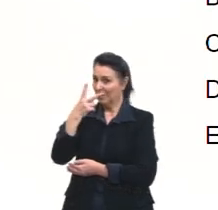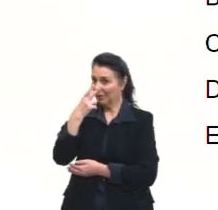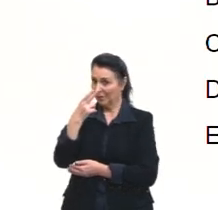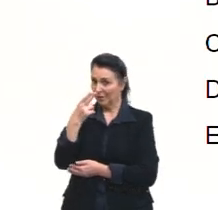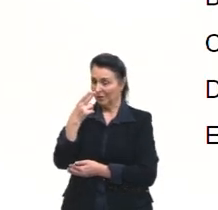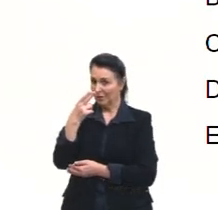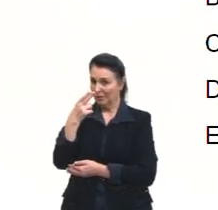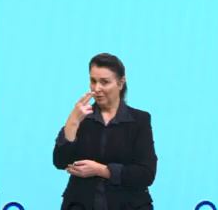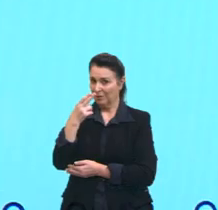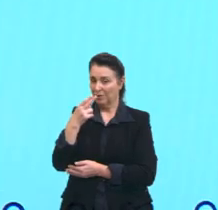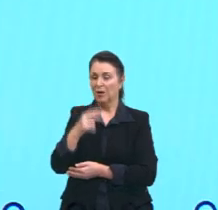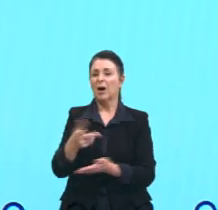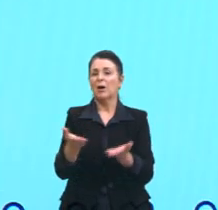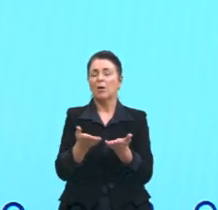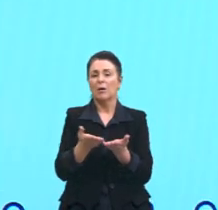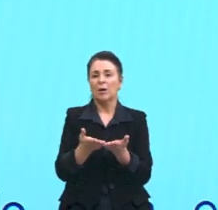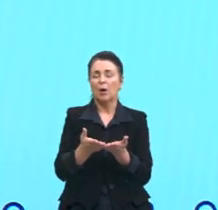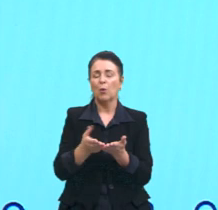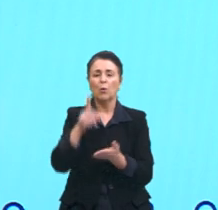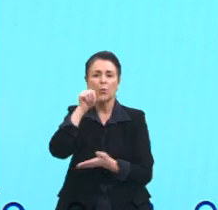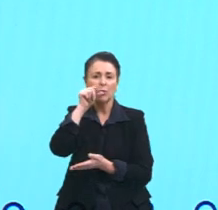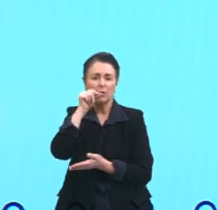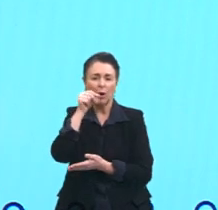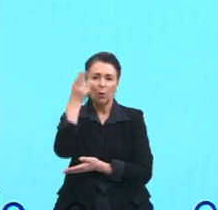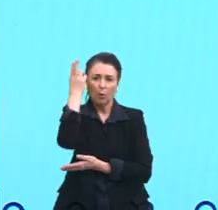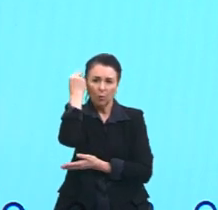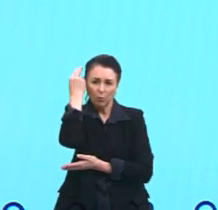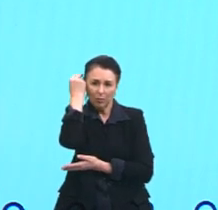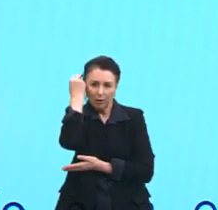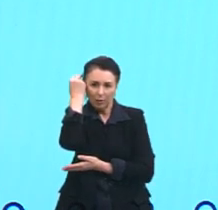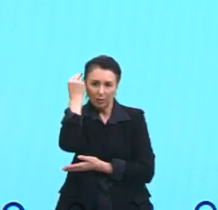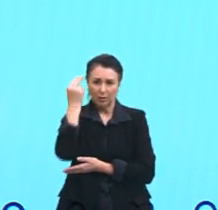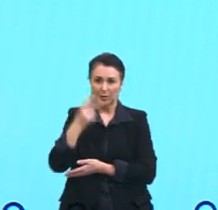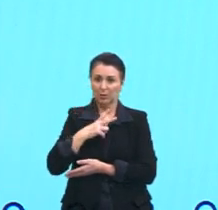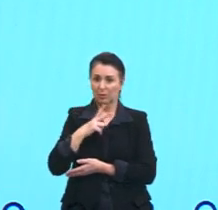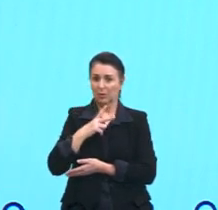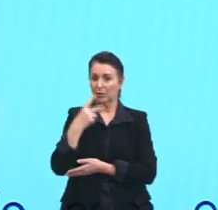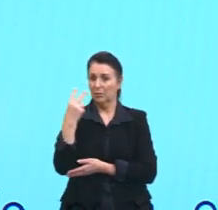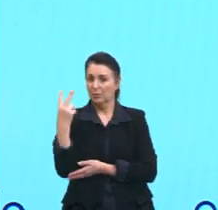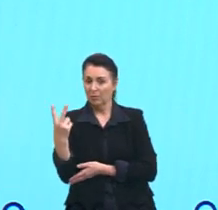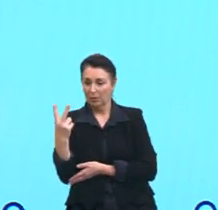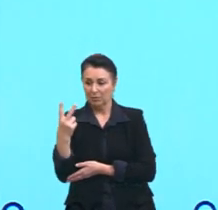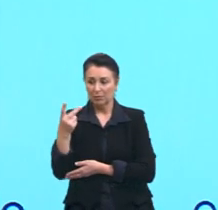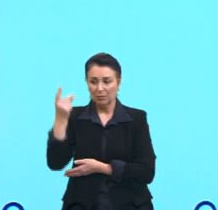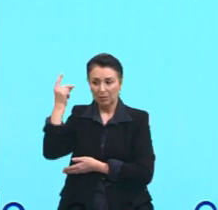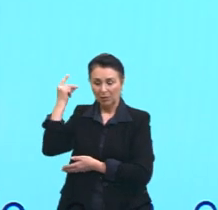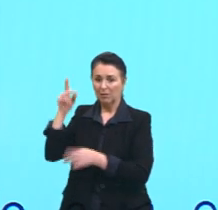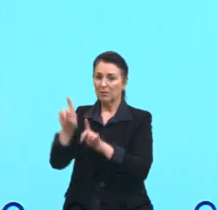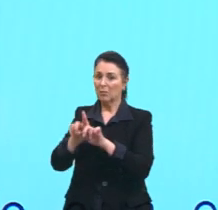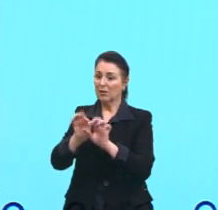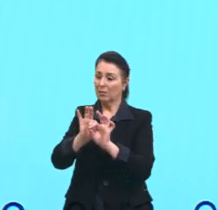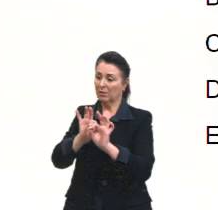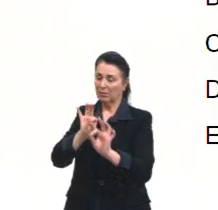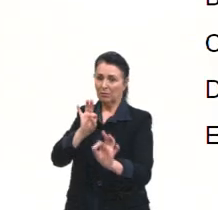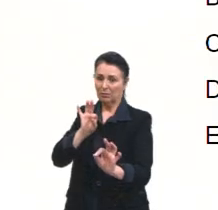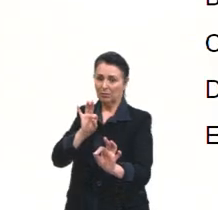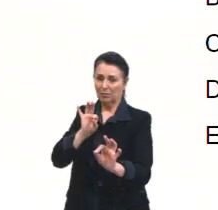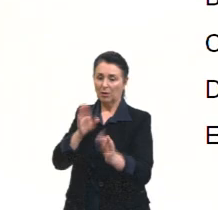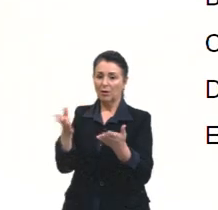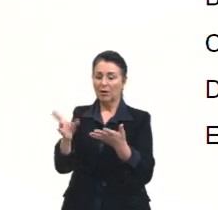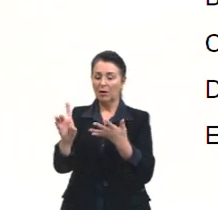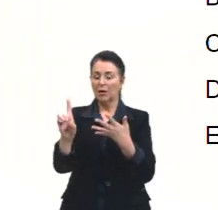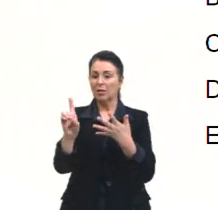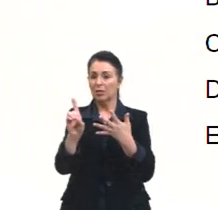pardal e coelho com temos uma central aqui na central aqui também mais distantes de